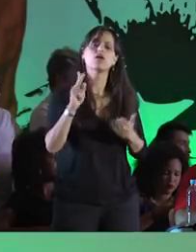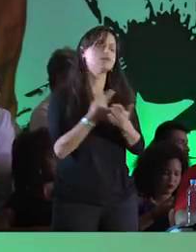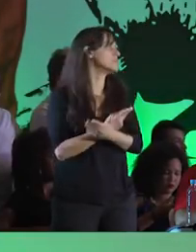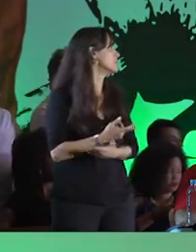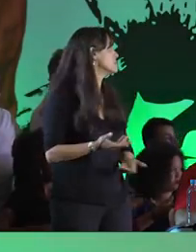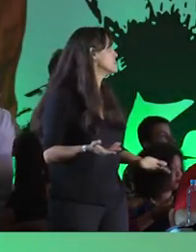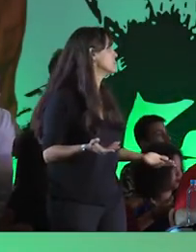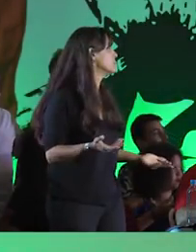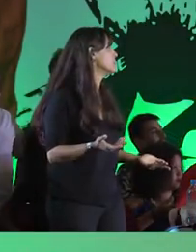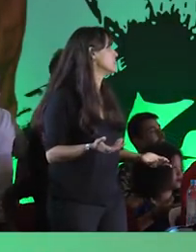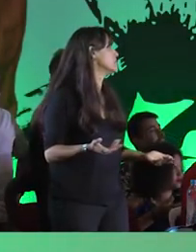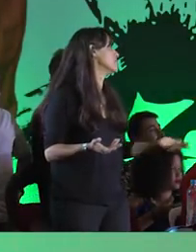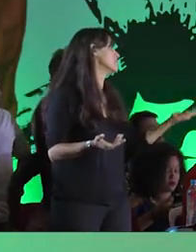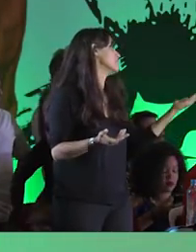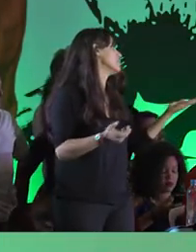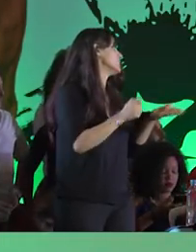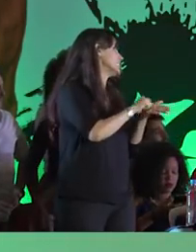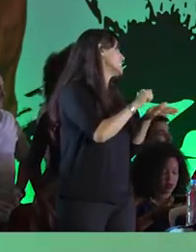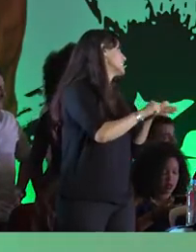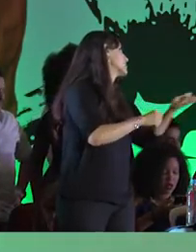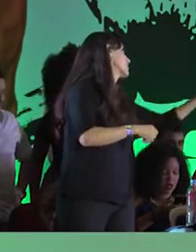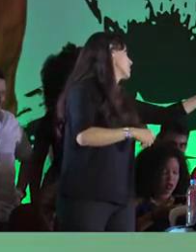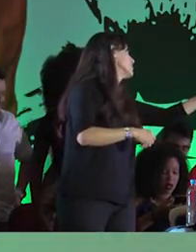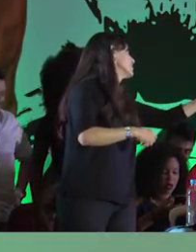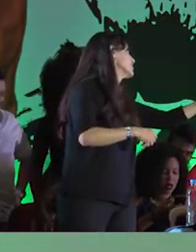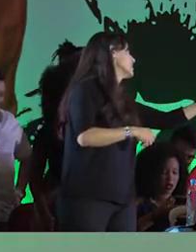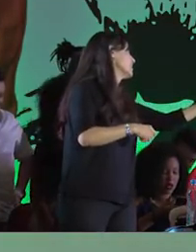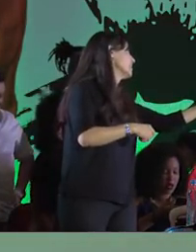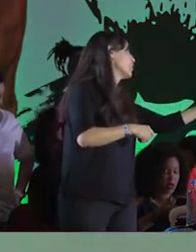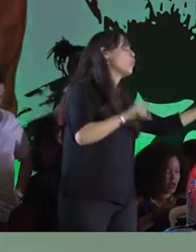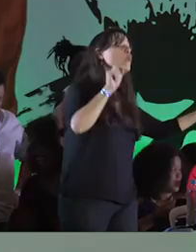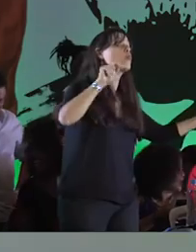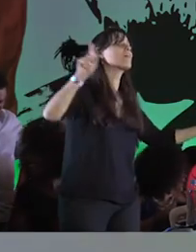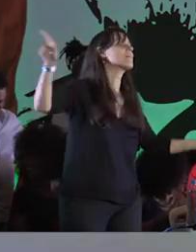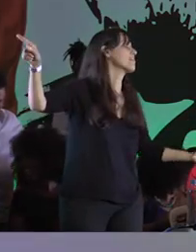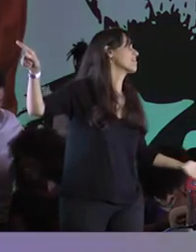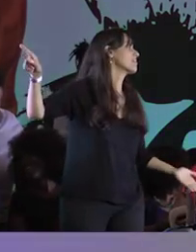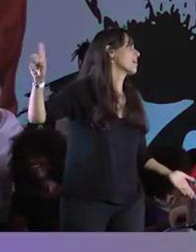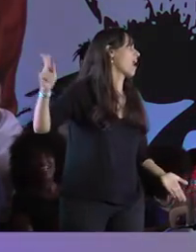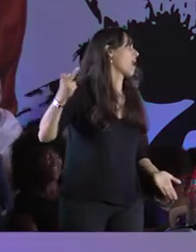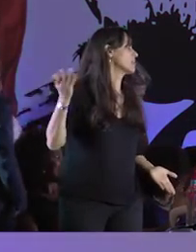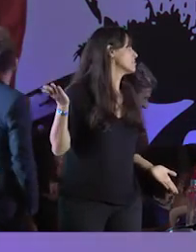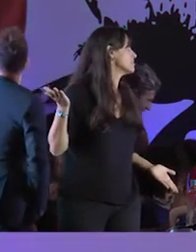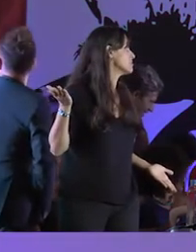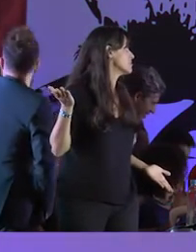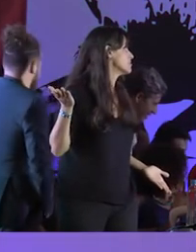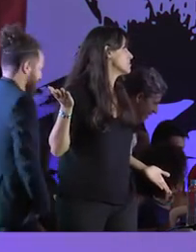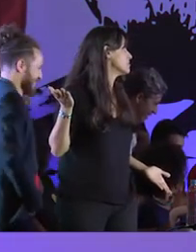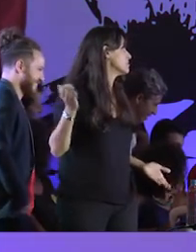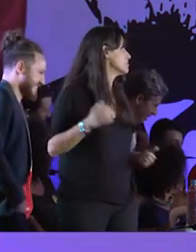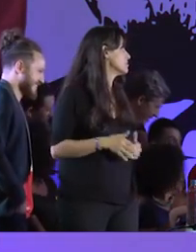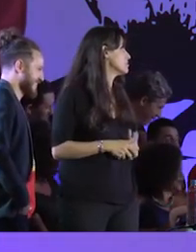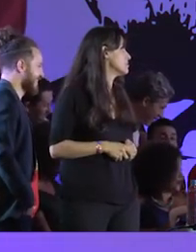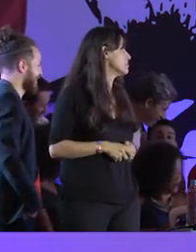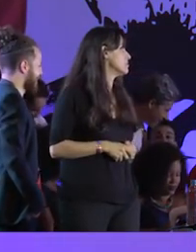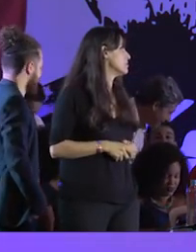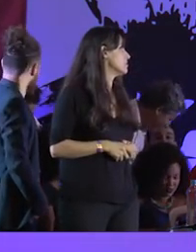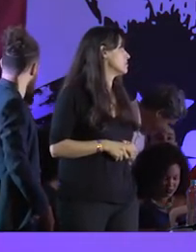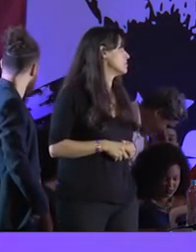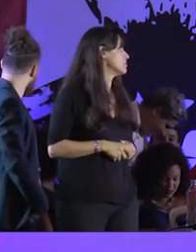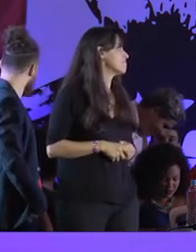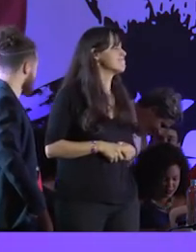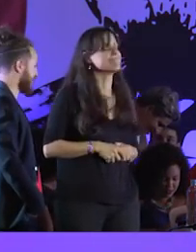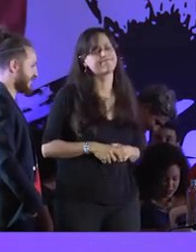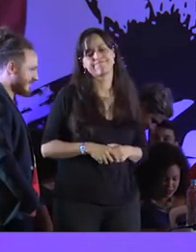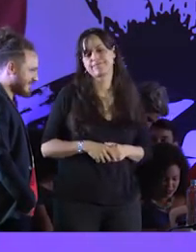vai o que eu vou dizer. O que que ele se engana no meu caso? No meu caso, eles se enganam, porque